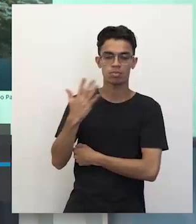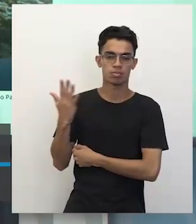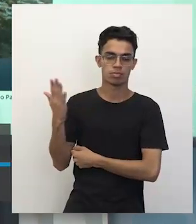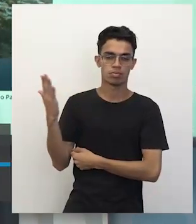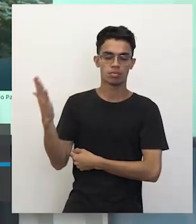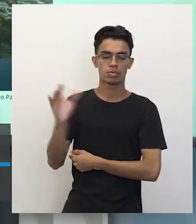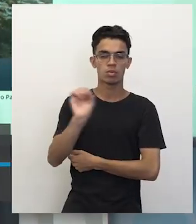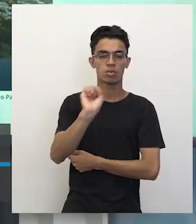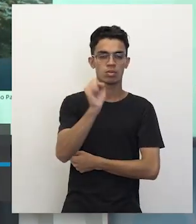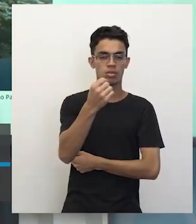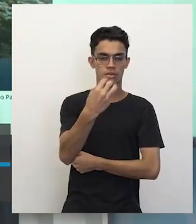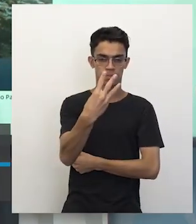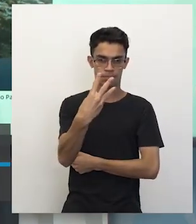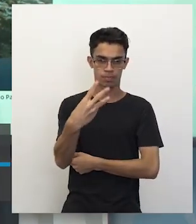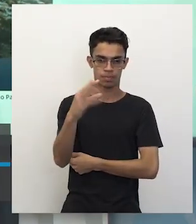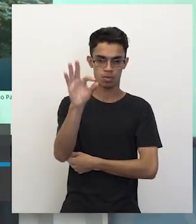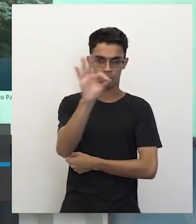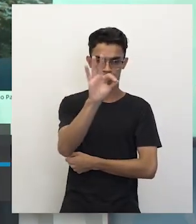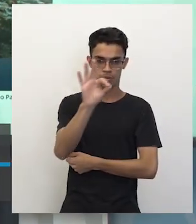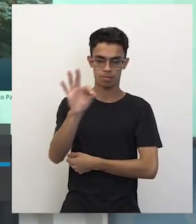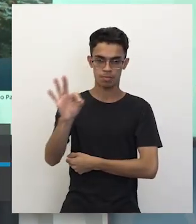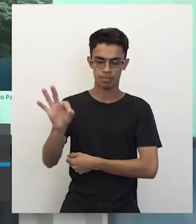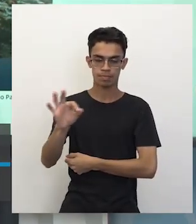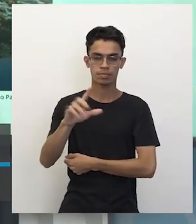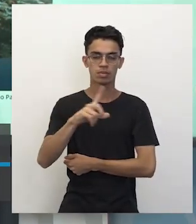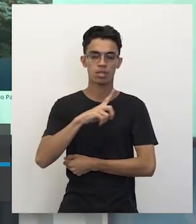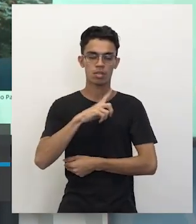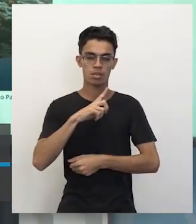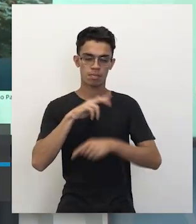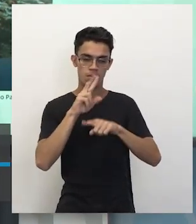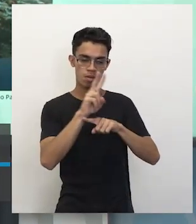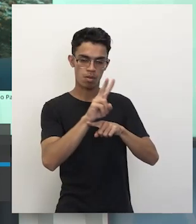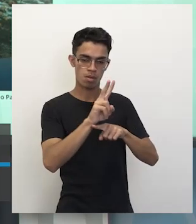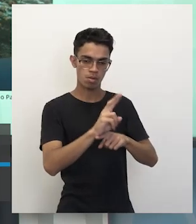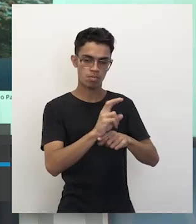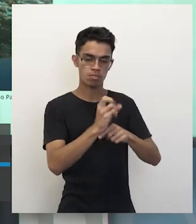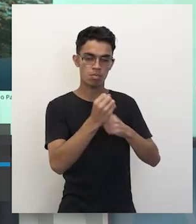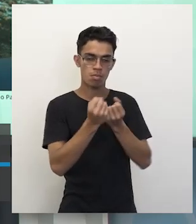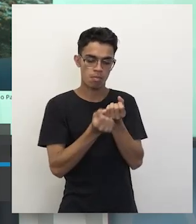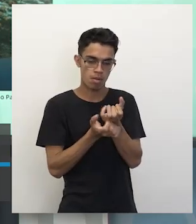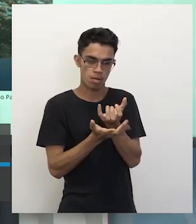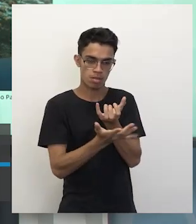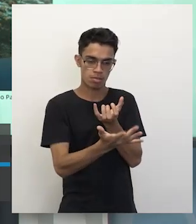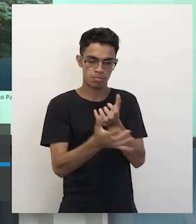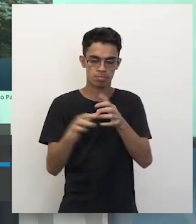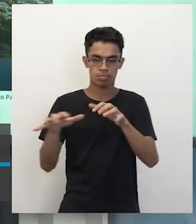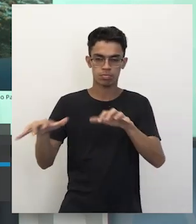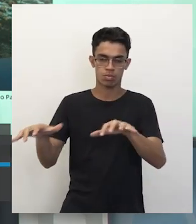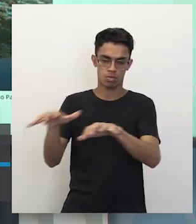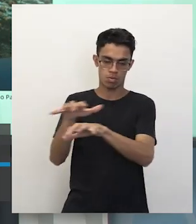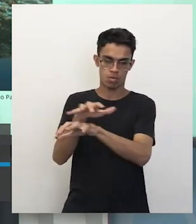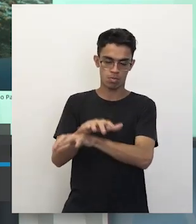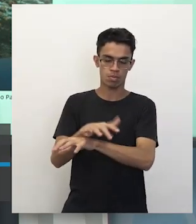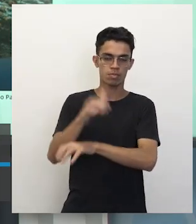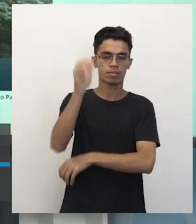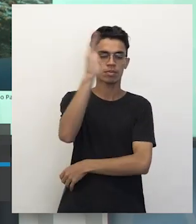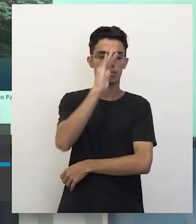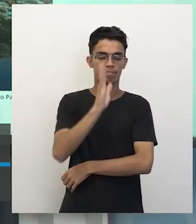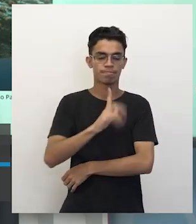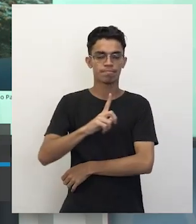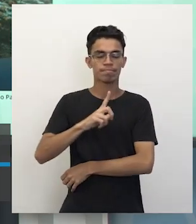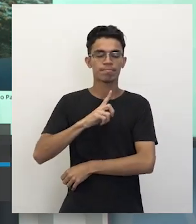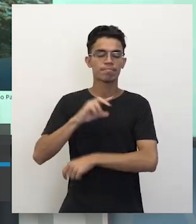aproximadamente 83% dele está preservado, sendo, de longe, o bioma mais bem preservado do Brasil, tá